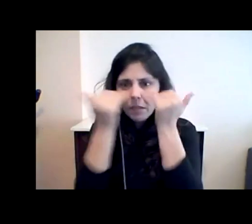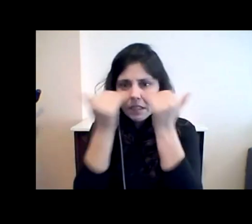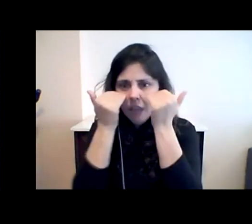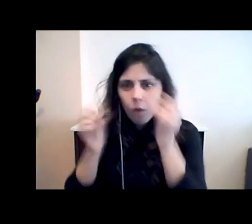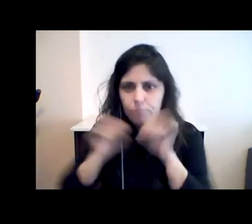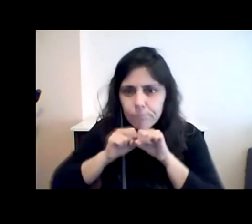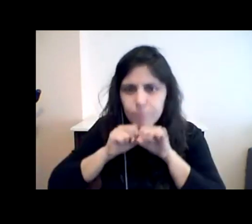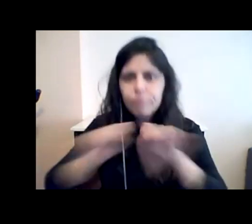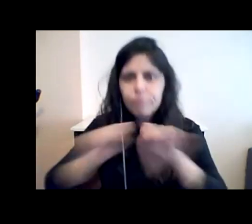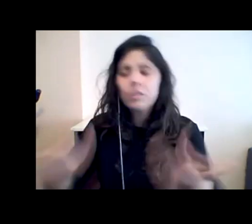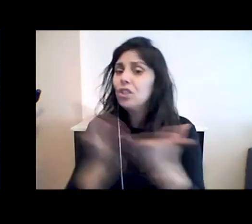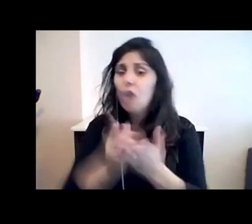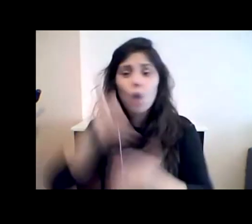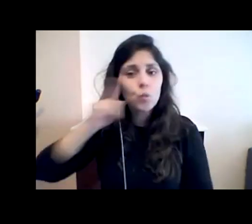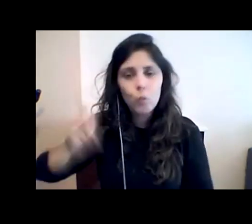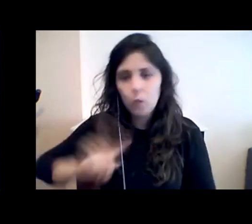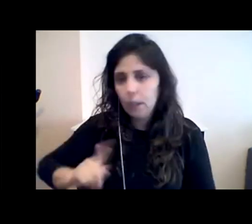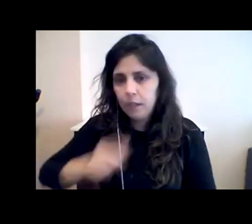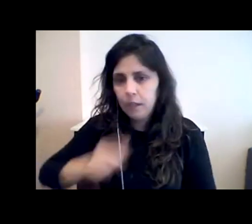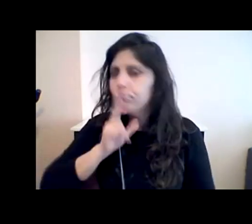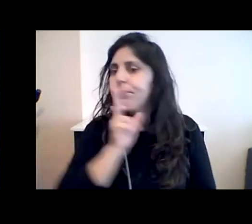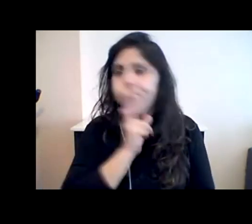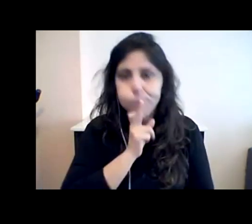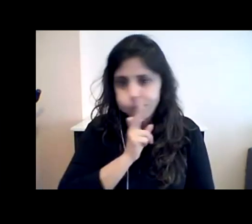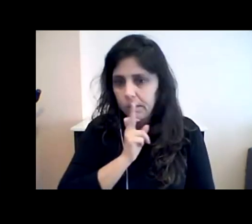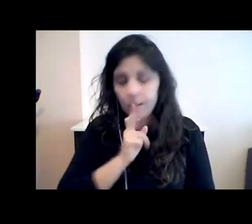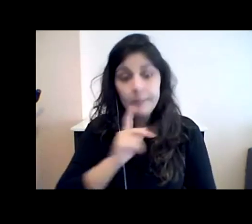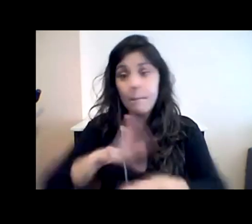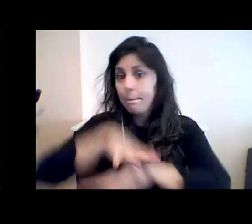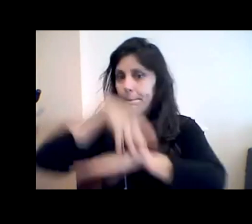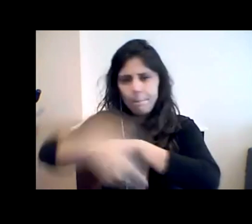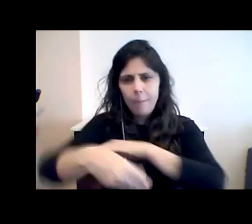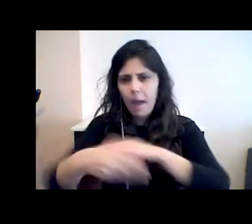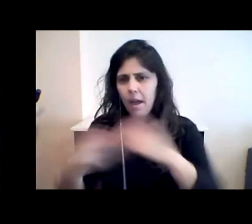responder a esta mesma questão. A título de exemplo,